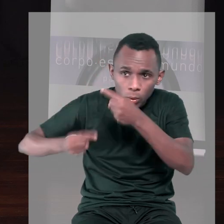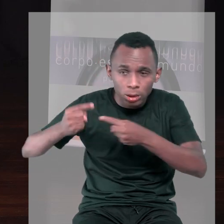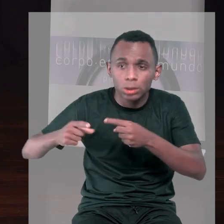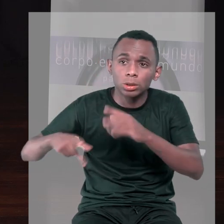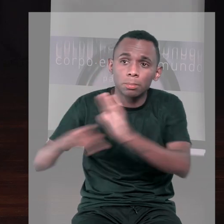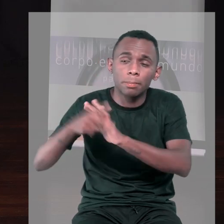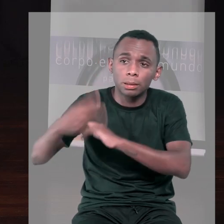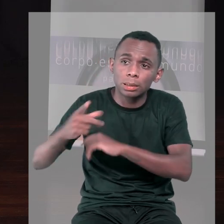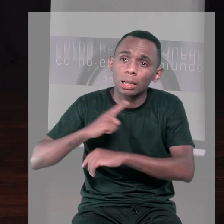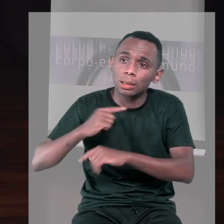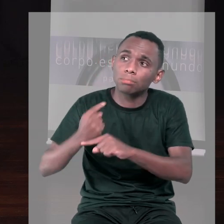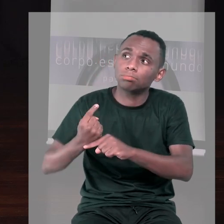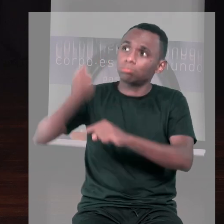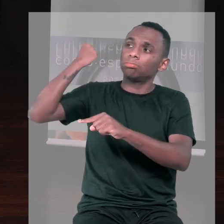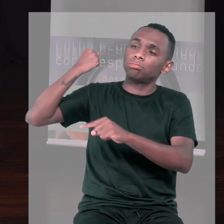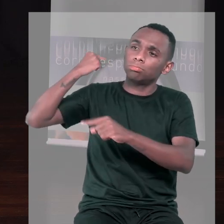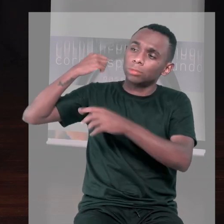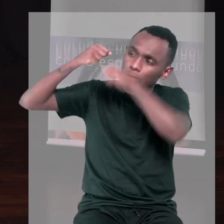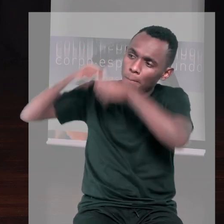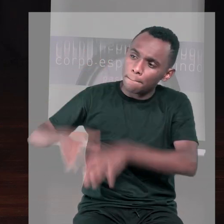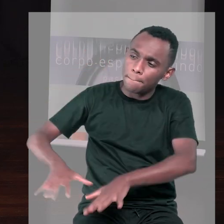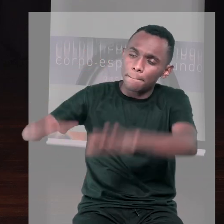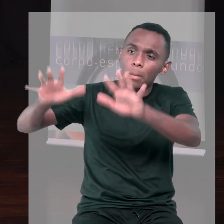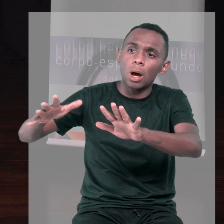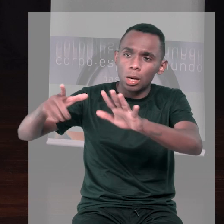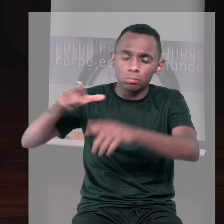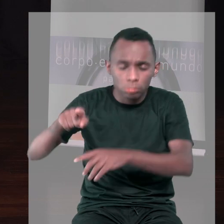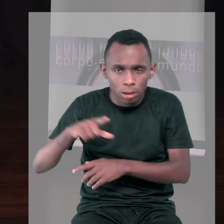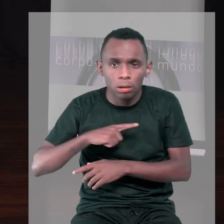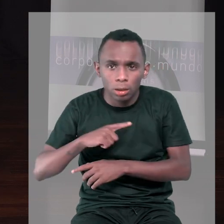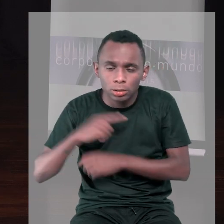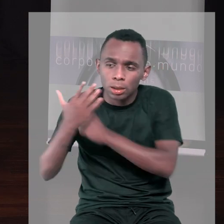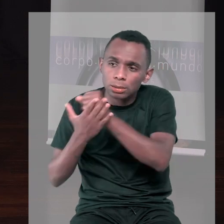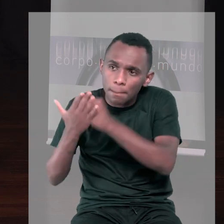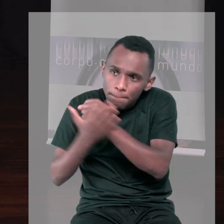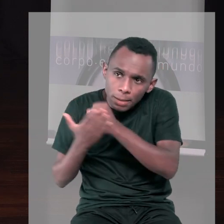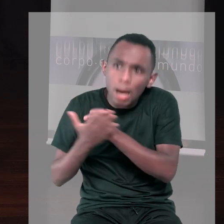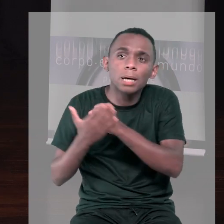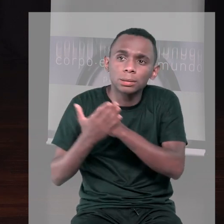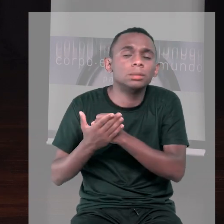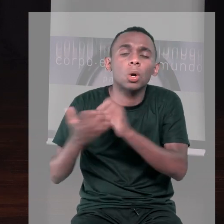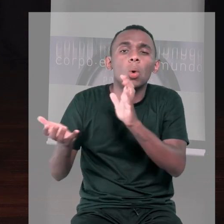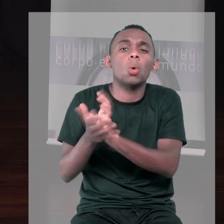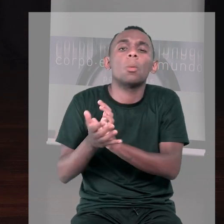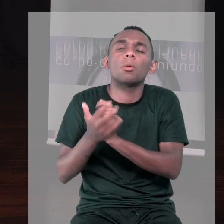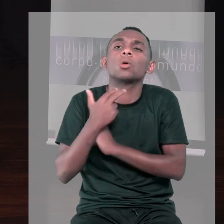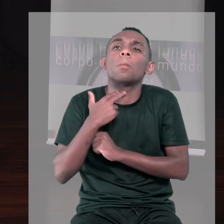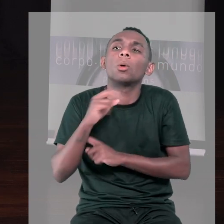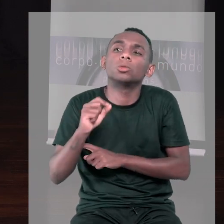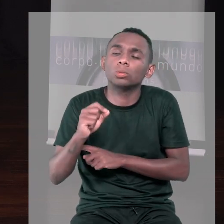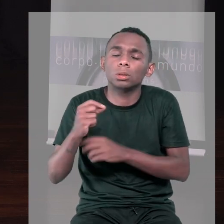e eu acho que a Arendt, ela não usa o termo, né, memória coletiva, você lembrou aí a discussão entre